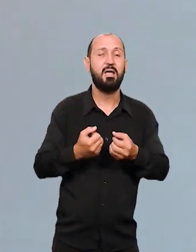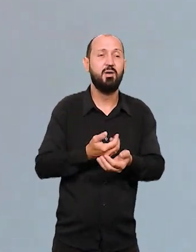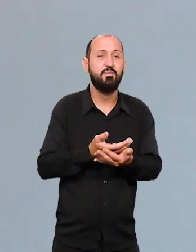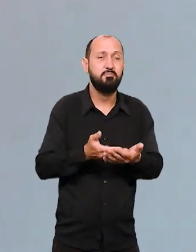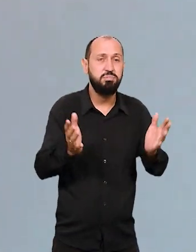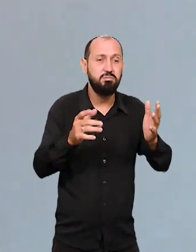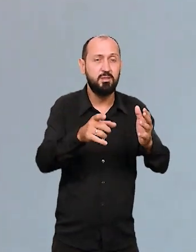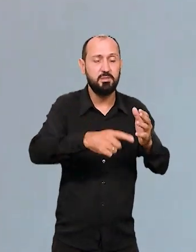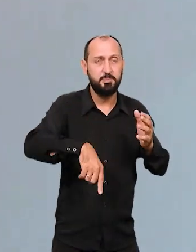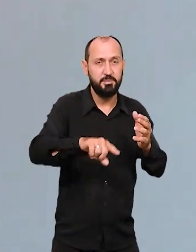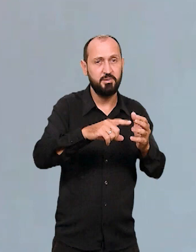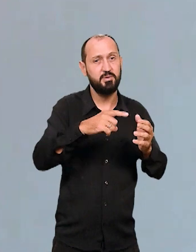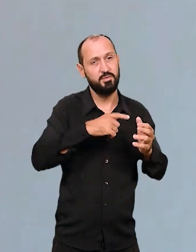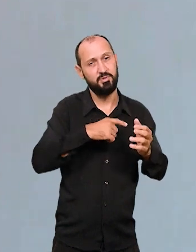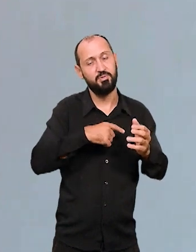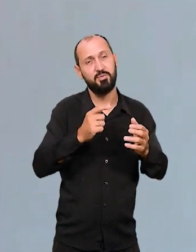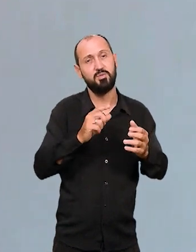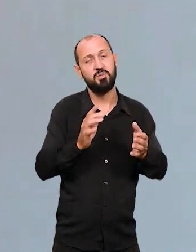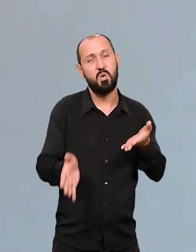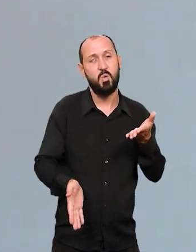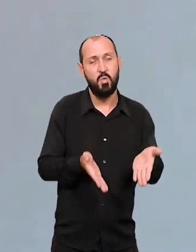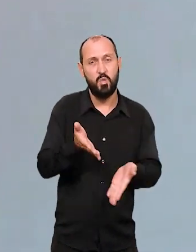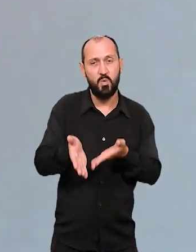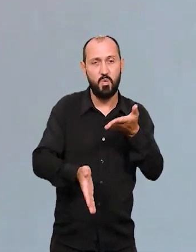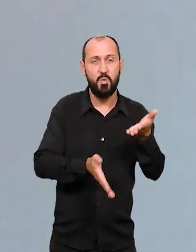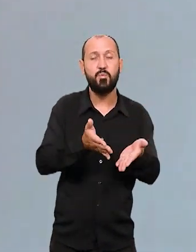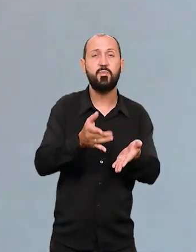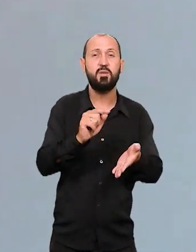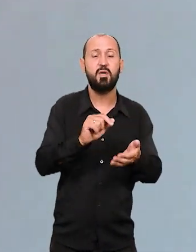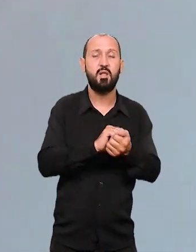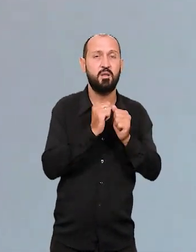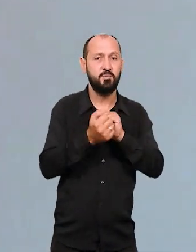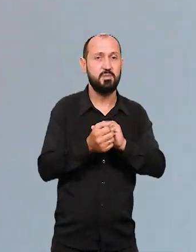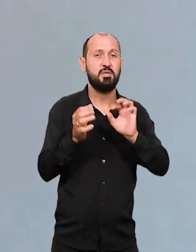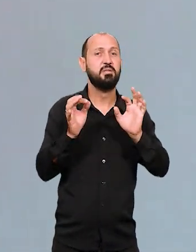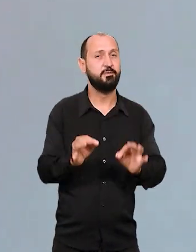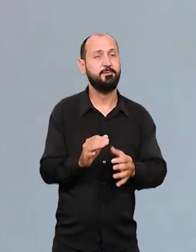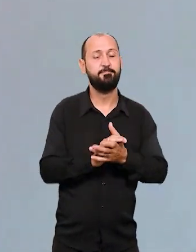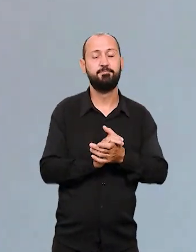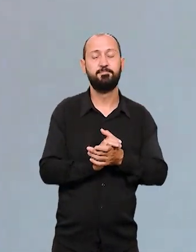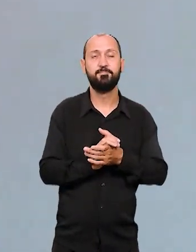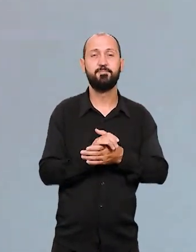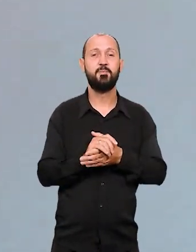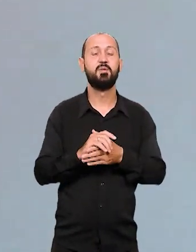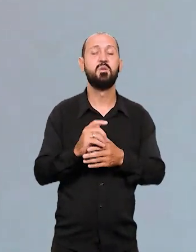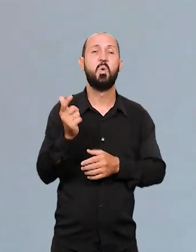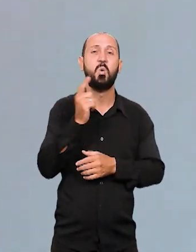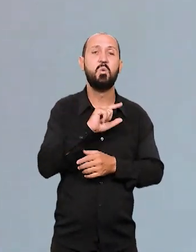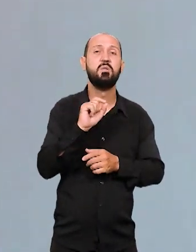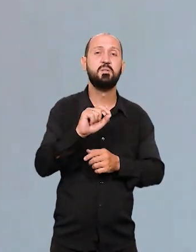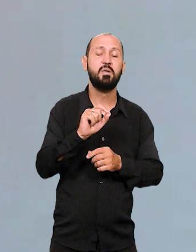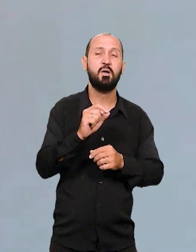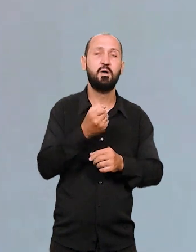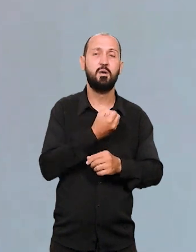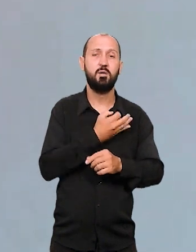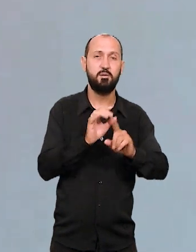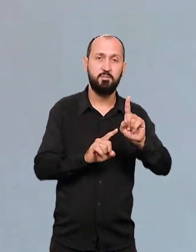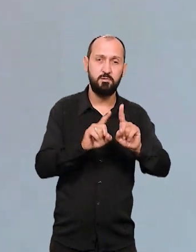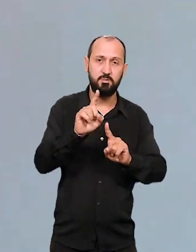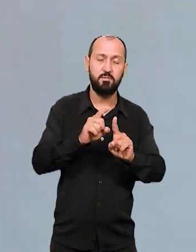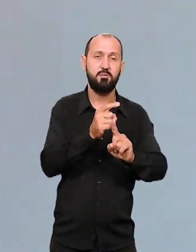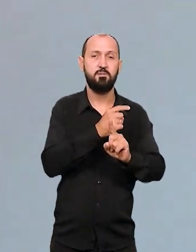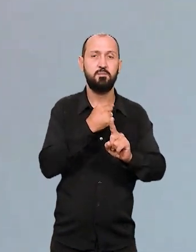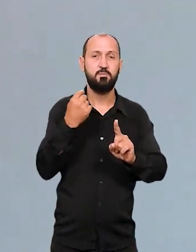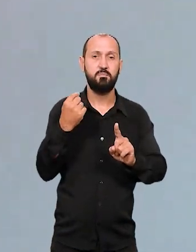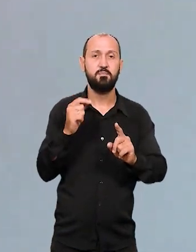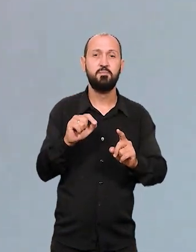comprar e fornecer a todas as pessoas o tratamento que era adequado. Isso possibilitou